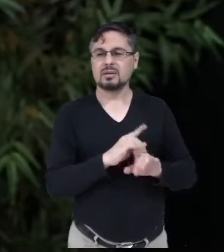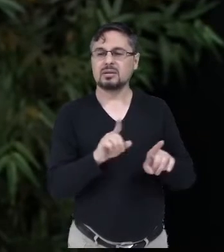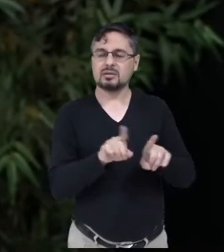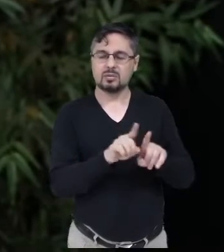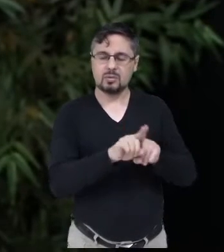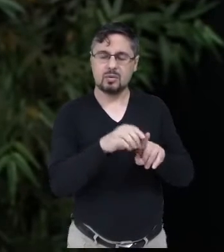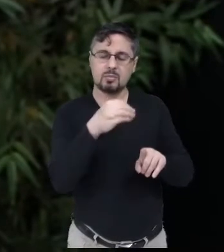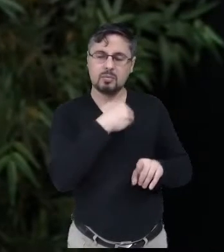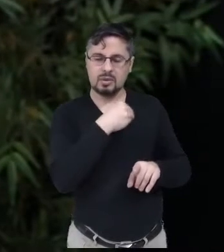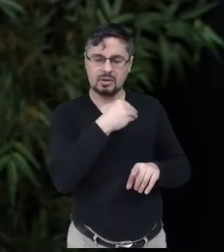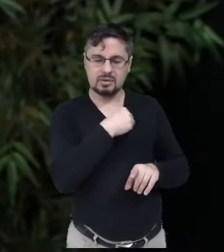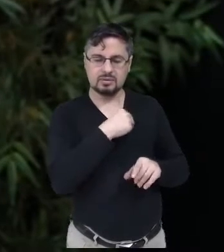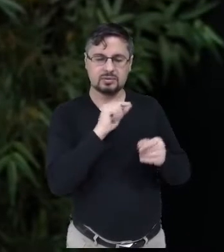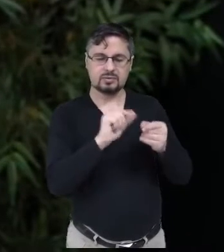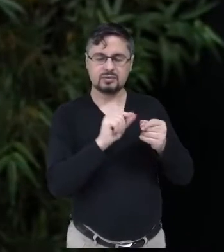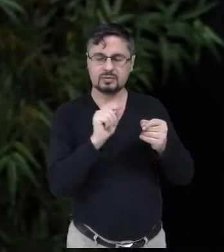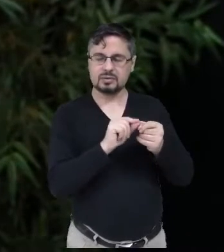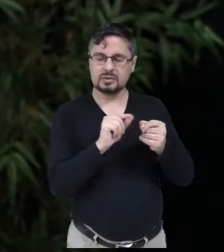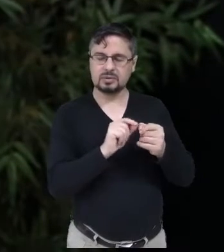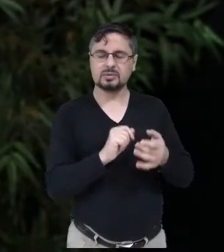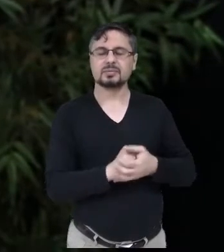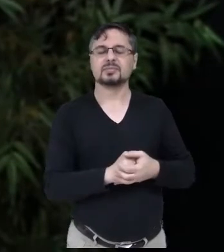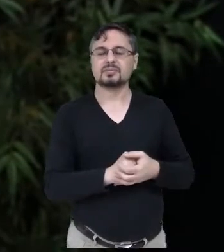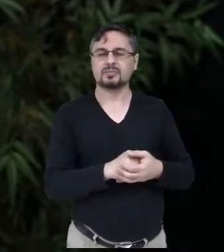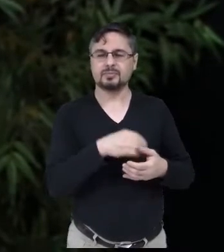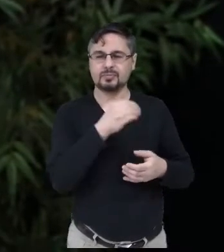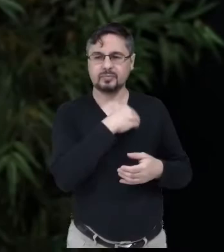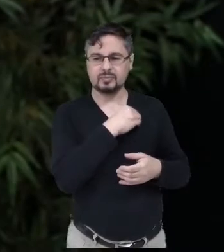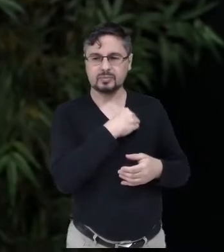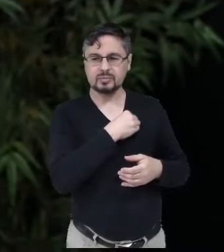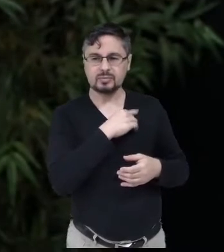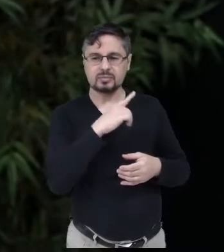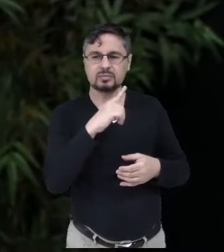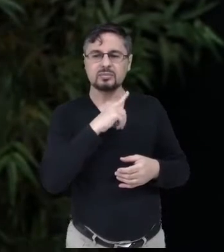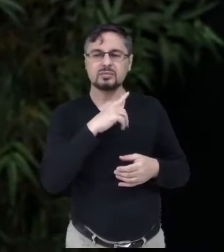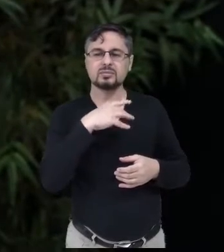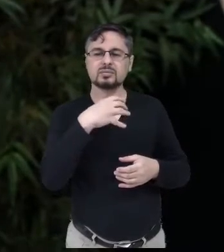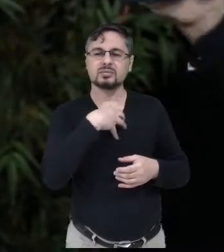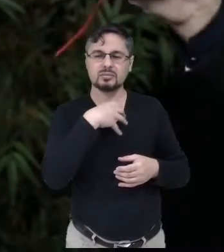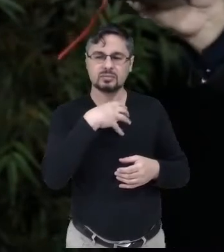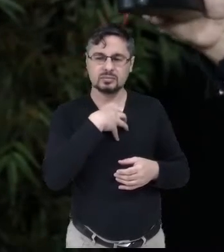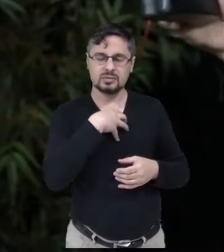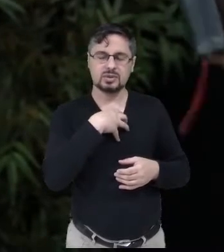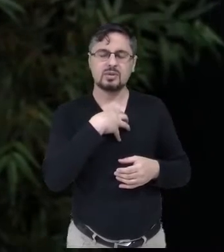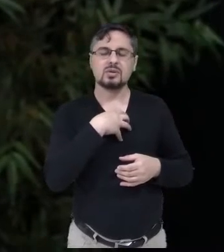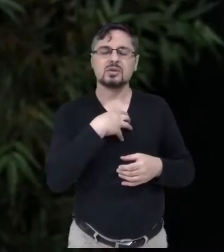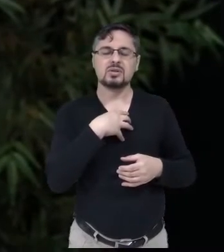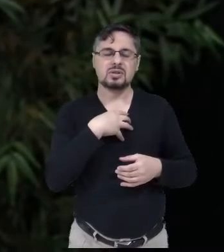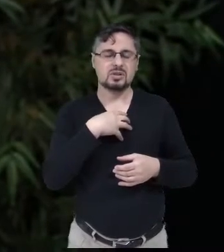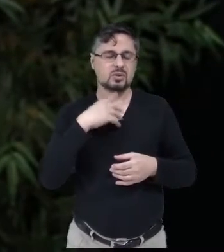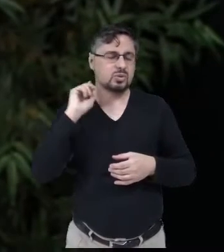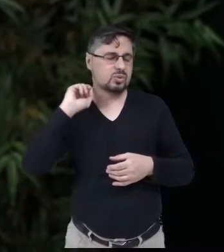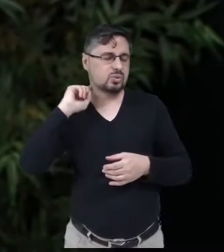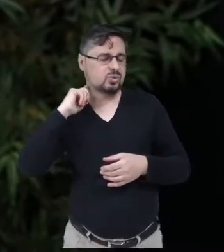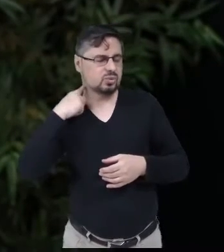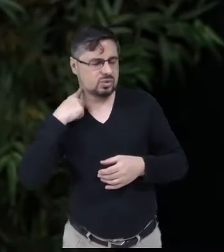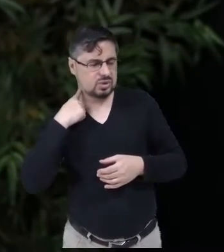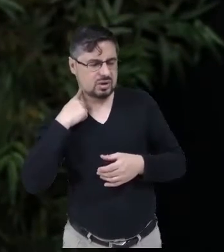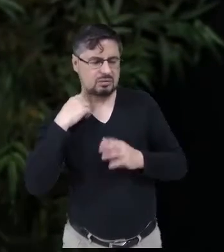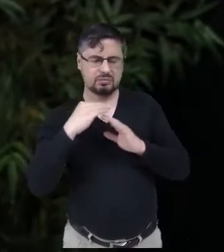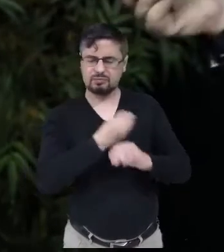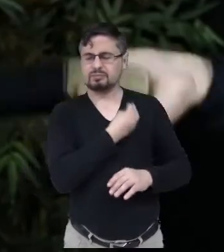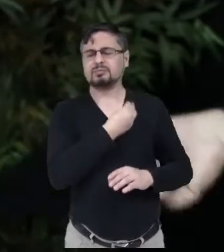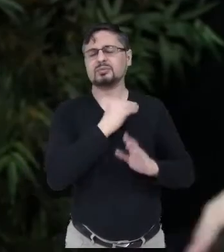exatamente o que o pecado faz, meus irmãos. O pecado tem um jeito de envenenar a vida inteira de uma pessoa. Ele envenena a família